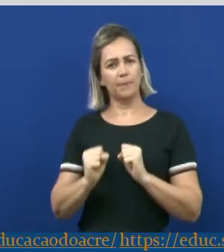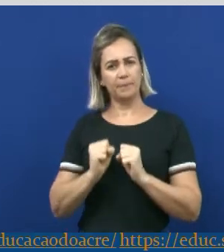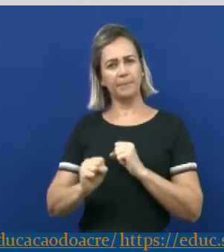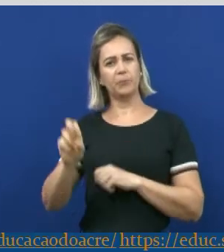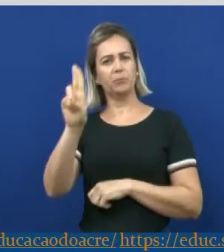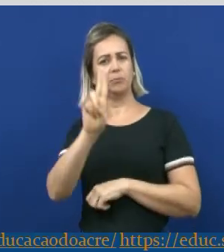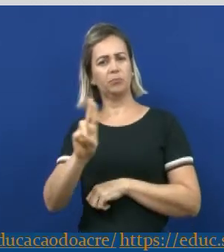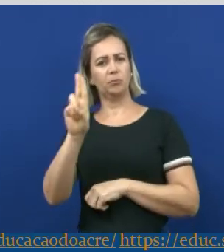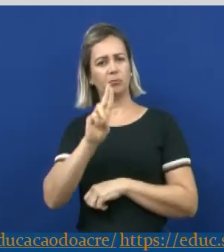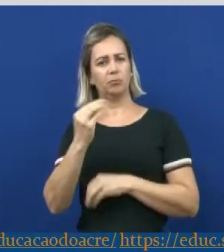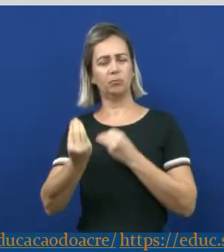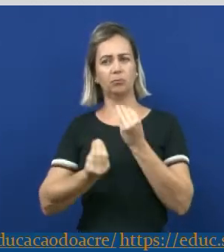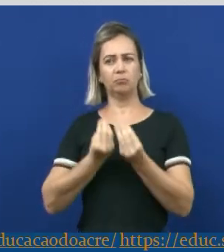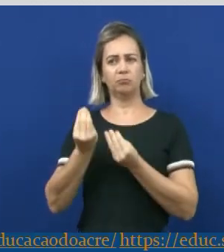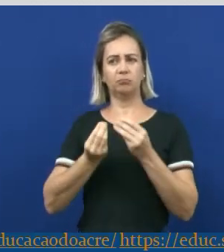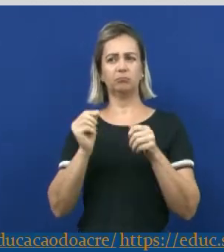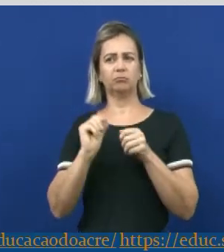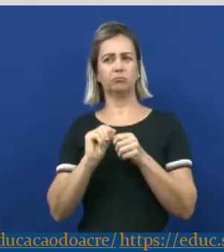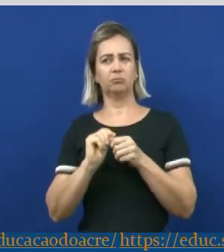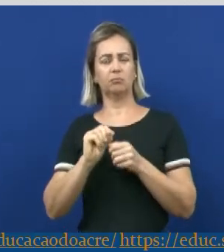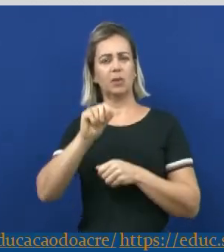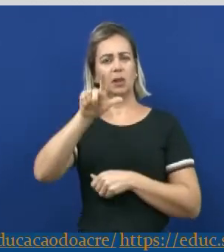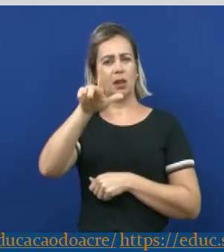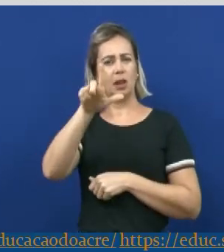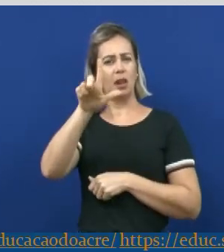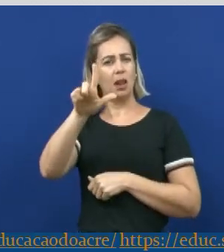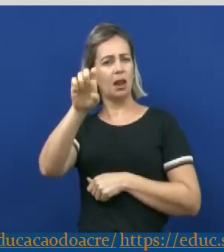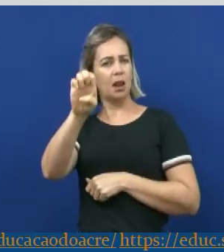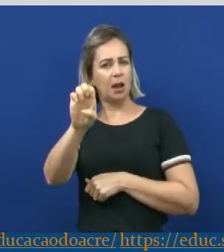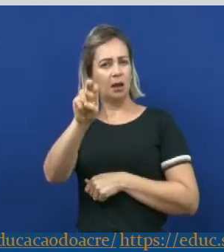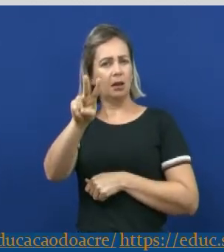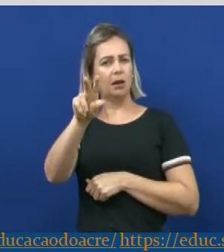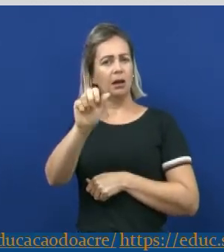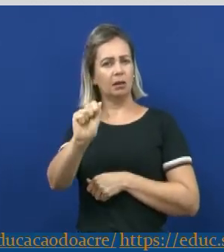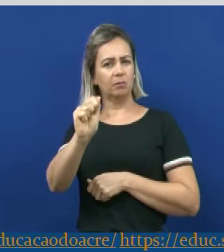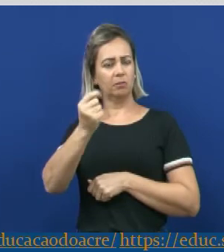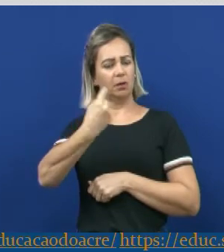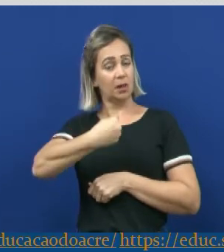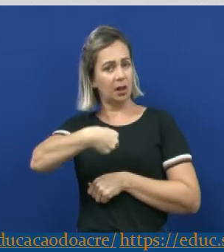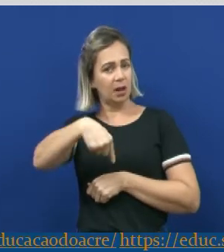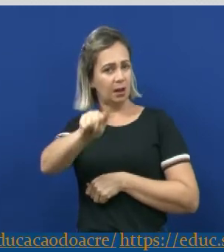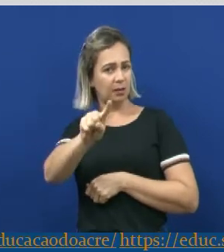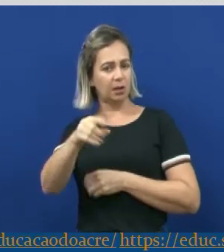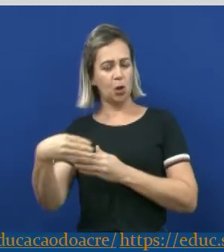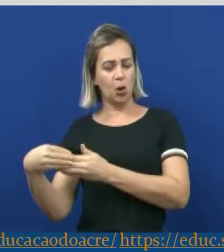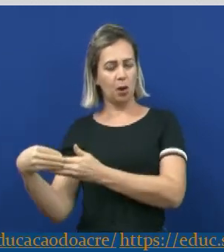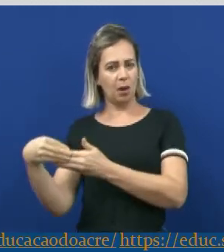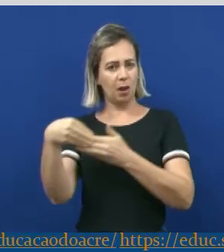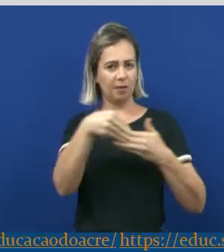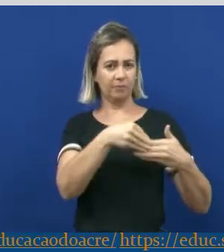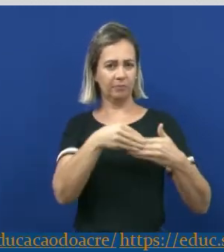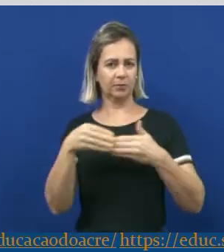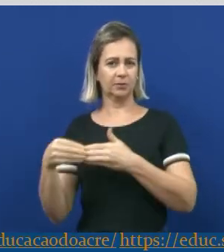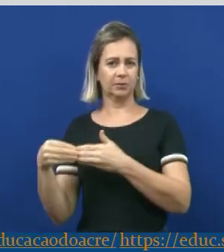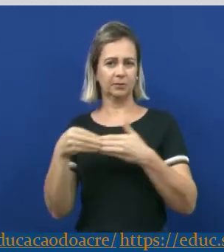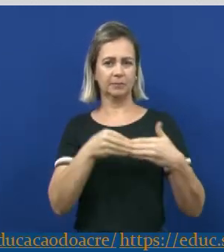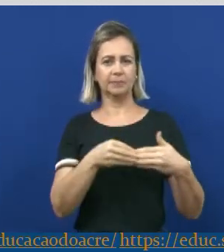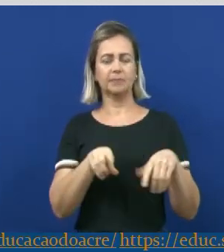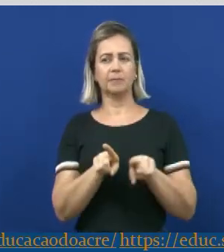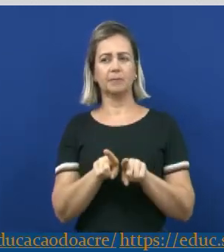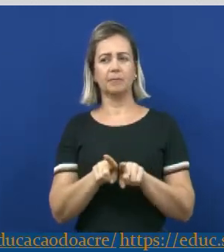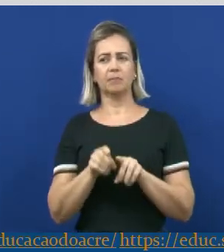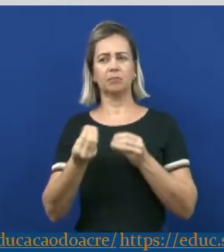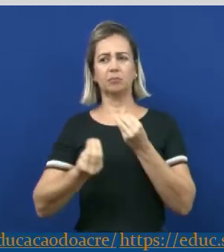verbo llevar, certo? Na língua espanhola, que seria a tradução levar do português, só que no espanhol o sentido delezinho vai alterar um pouquinho